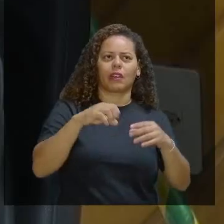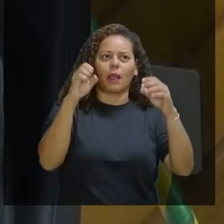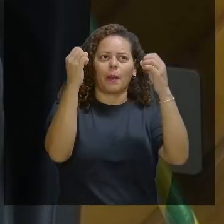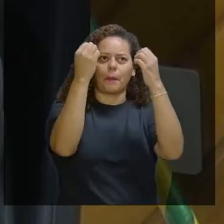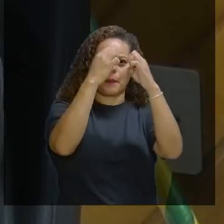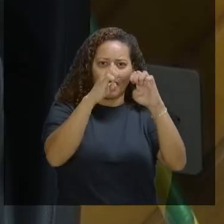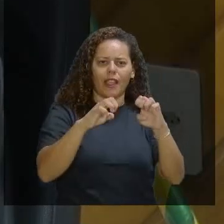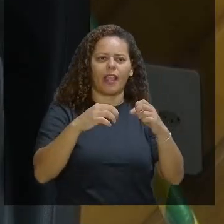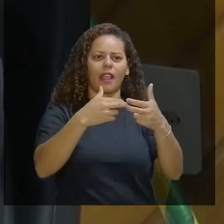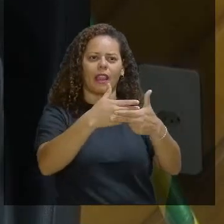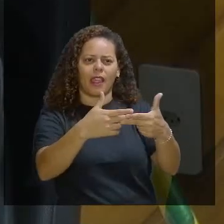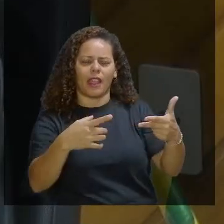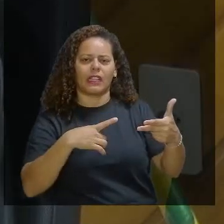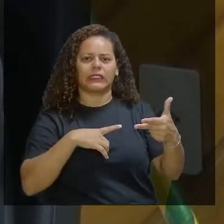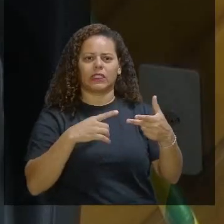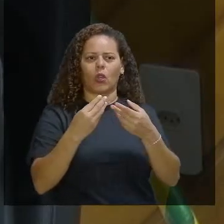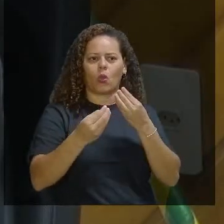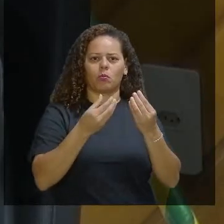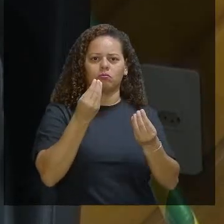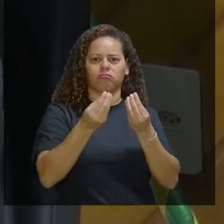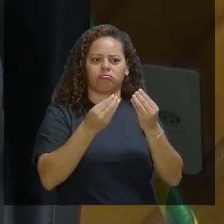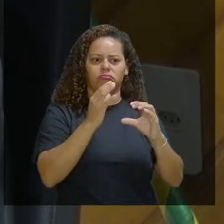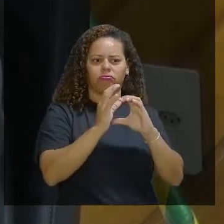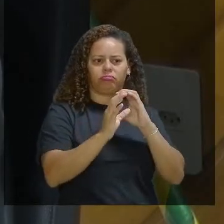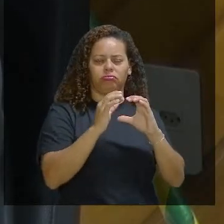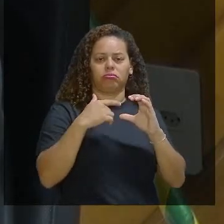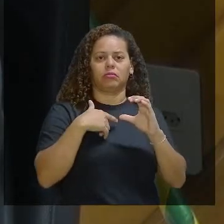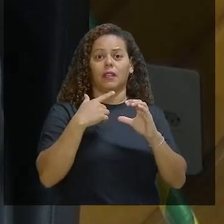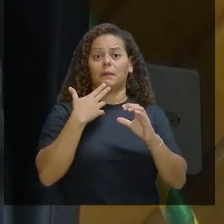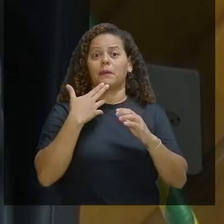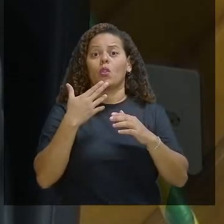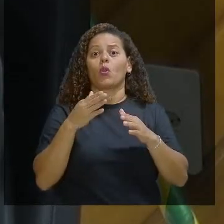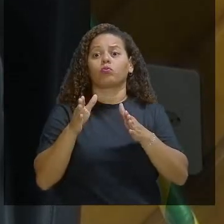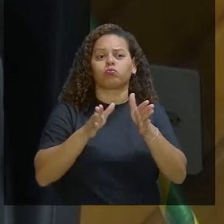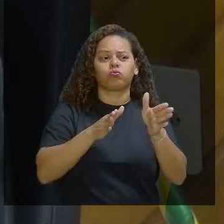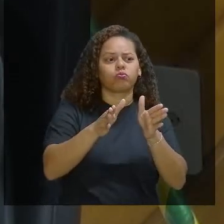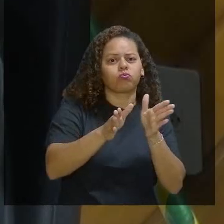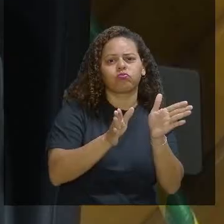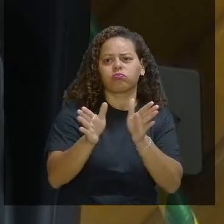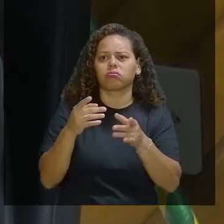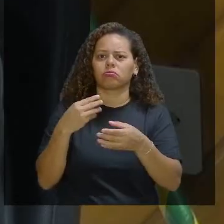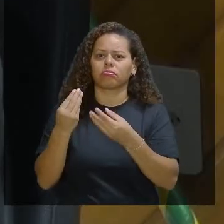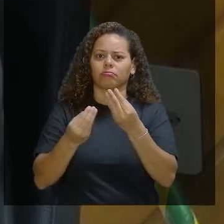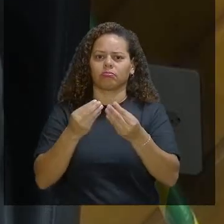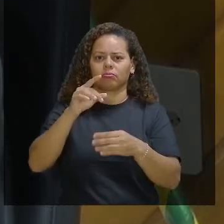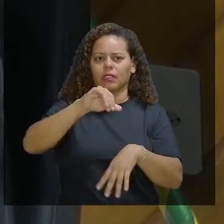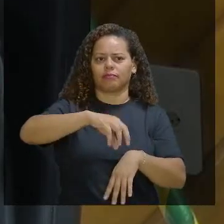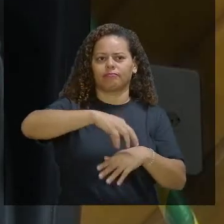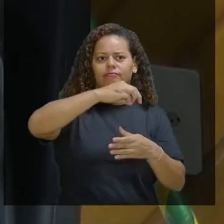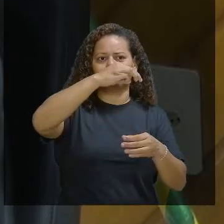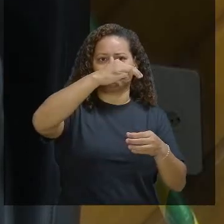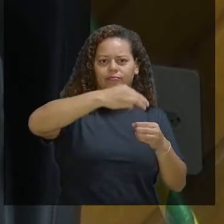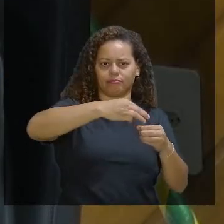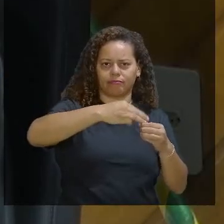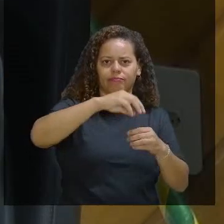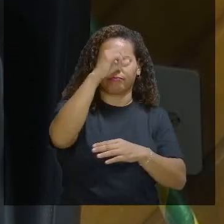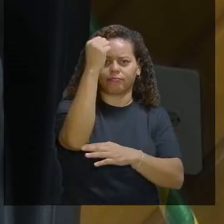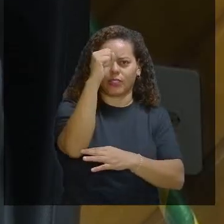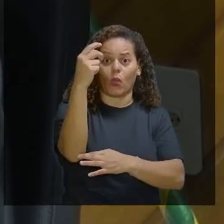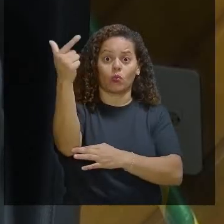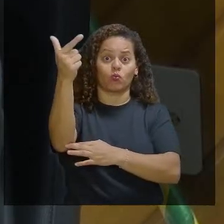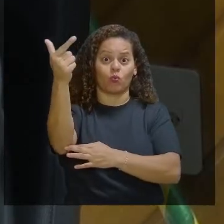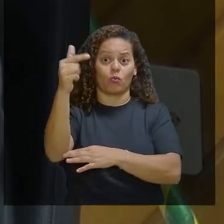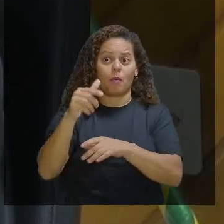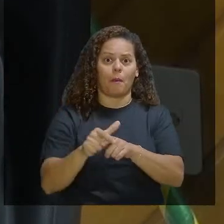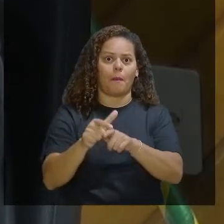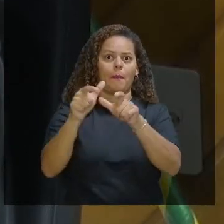comunicação, elementos que são melhor gerenciados, sem dúvida, nas zonas eleitorais da capital e do município de Santana, segundo maior colégio